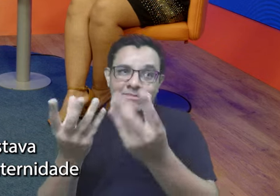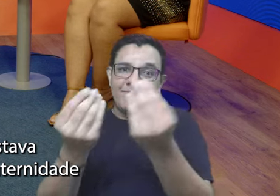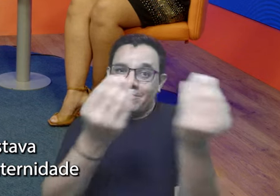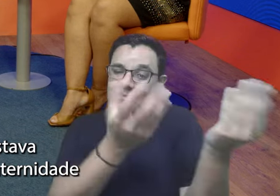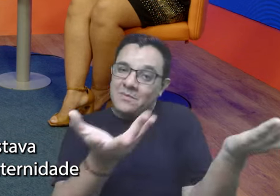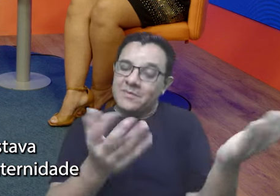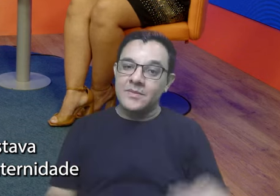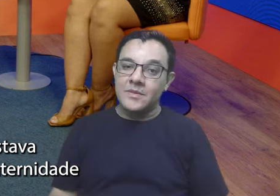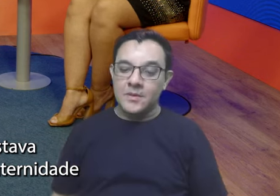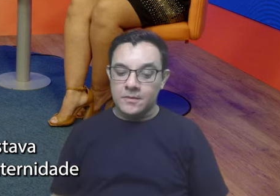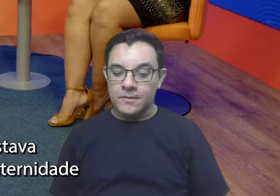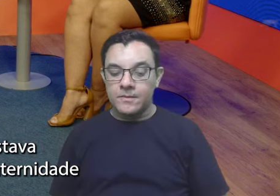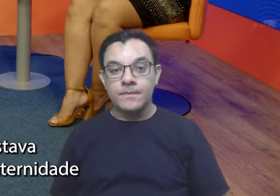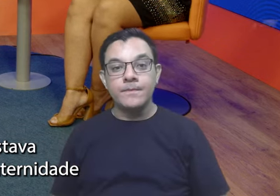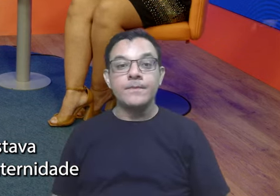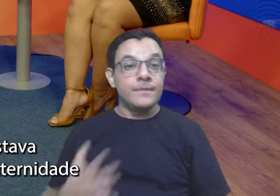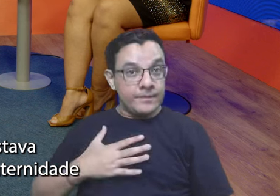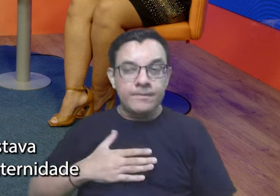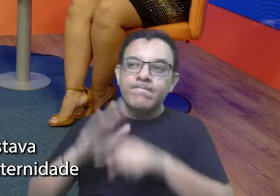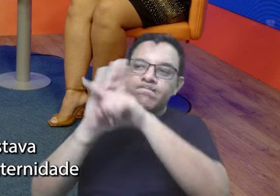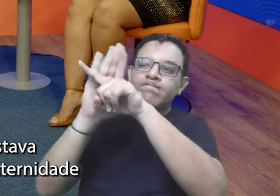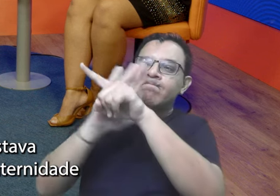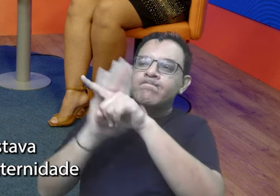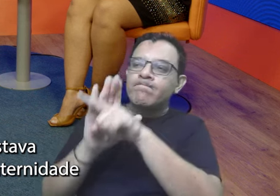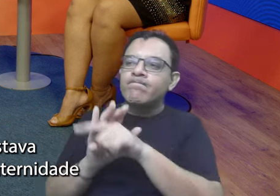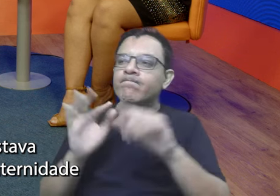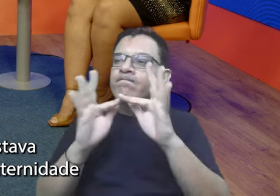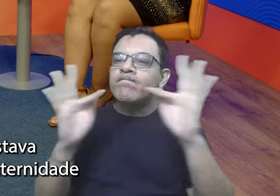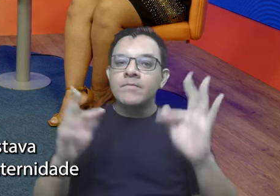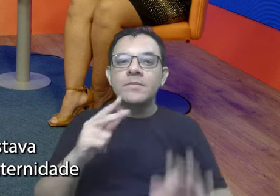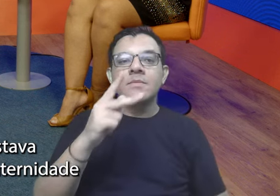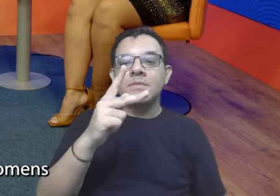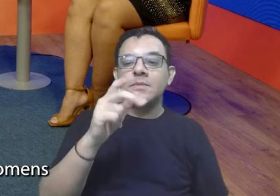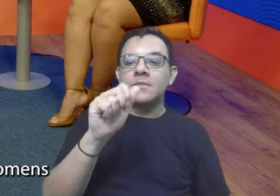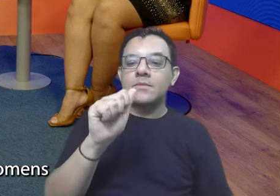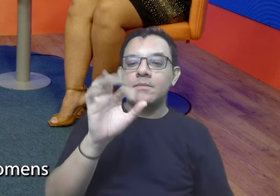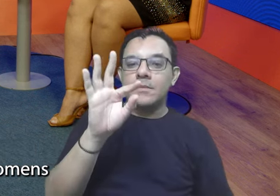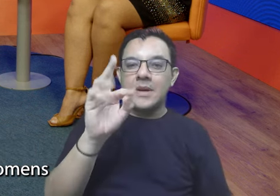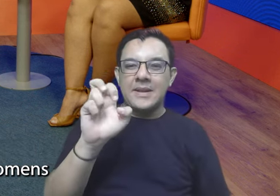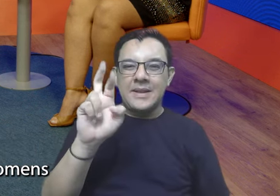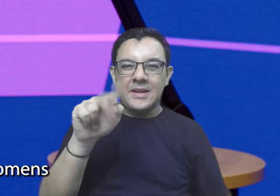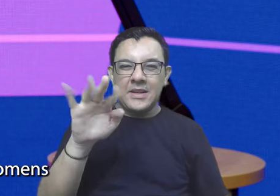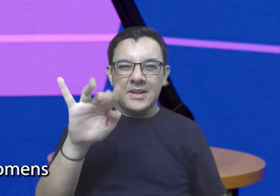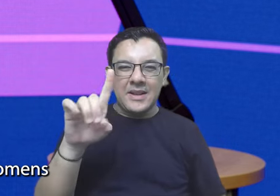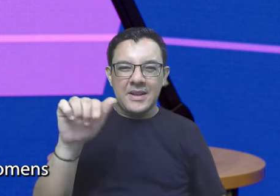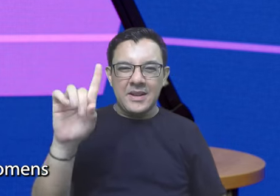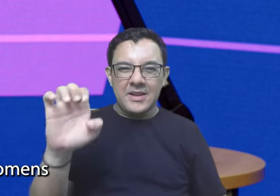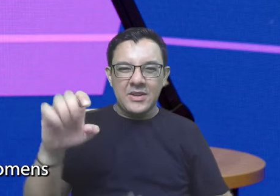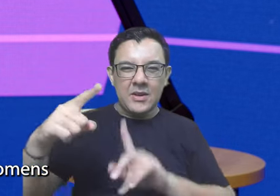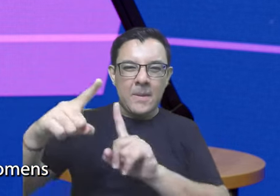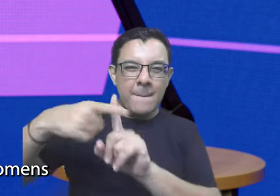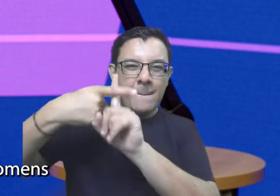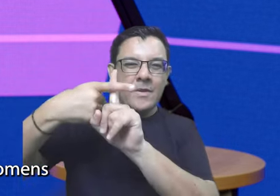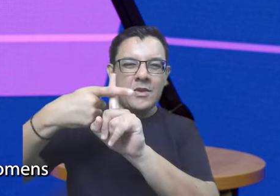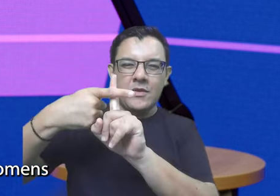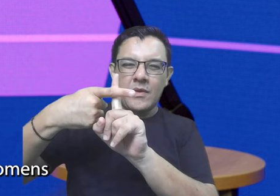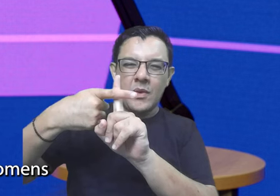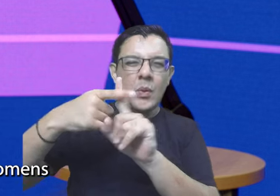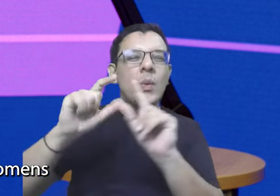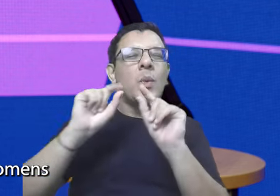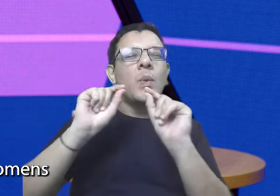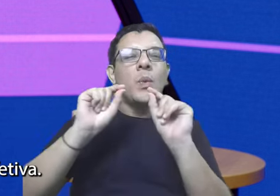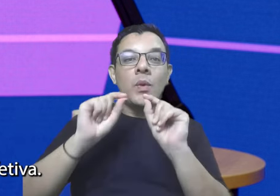ex tem um termo né que eu tava dando uma pesquisada que é a paternidade positiva né que é chamar os